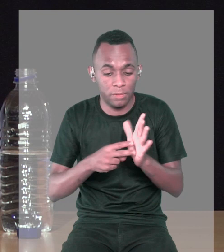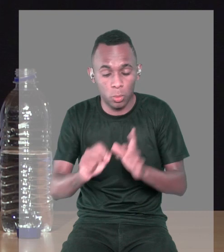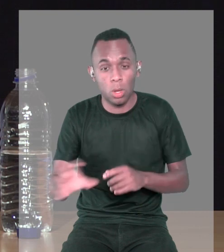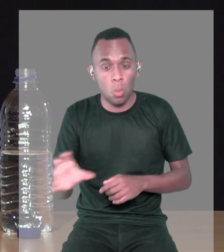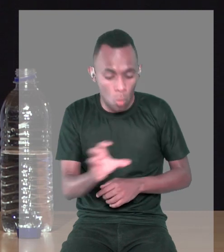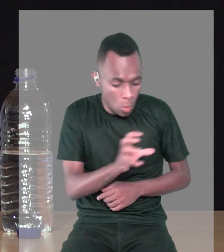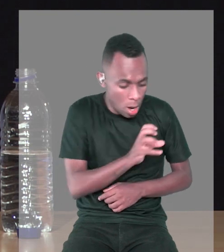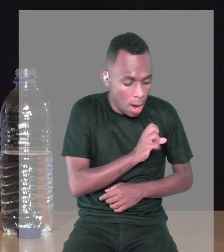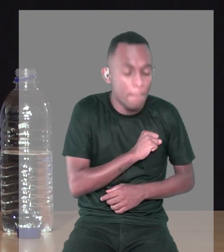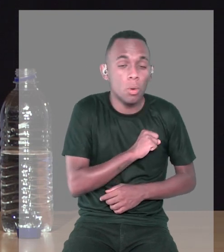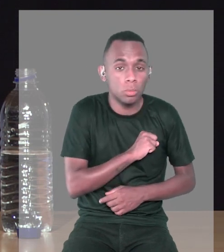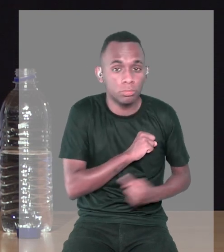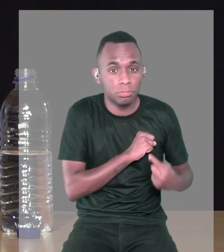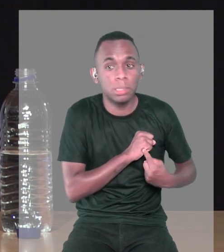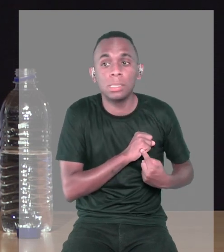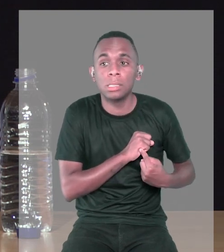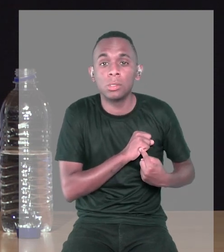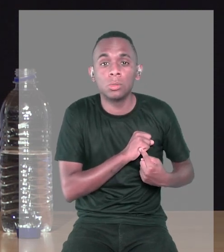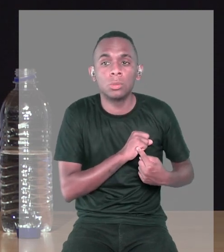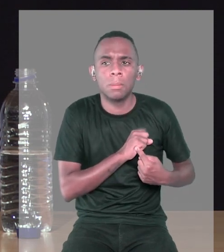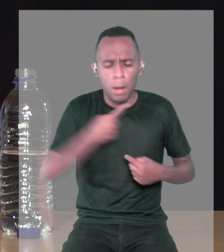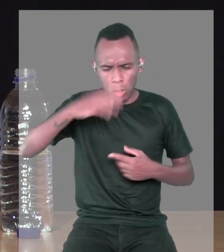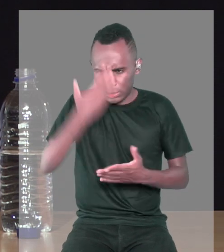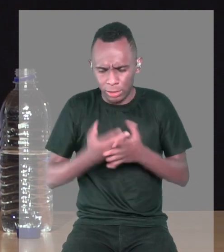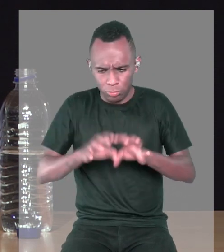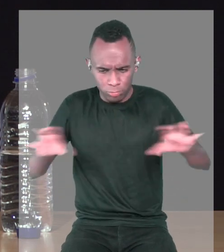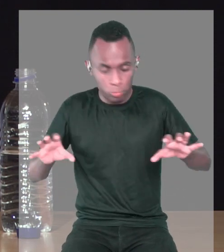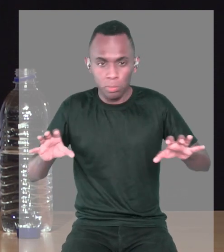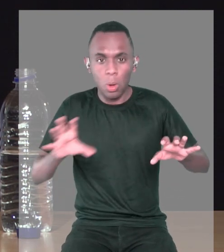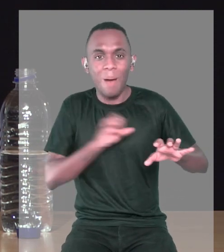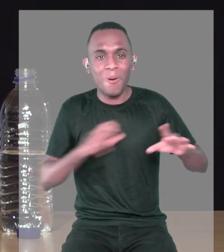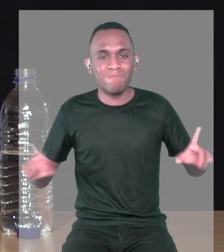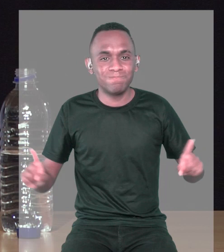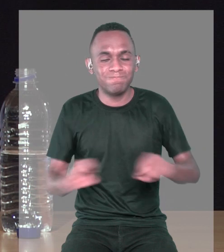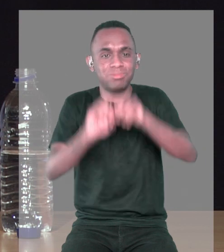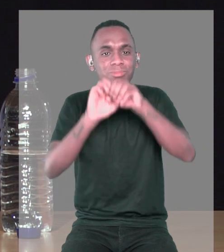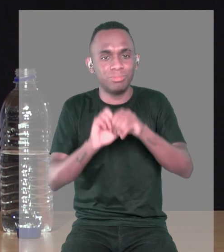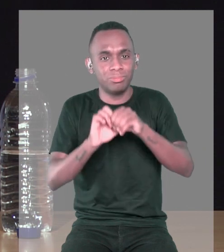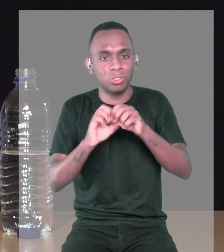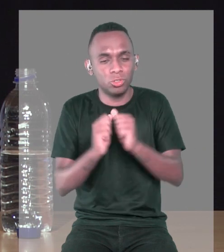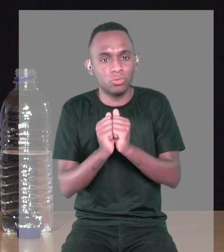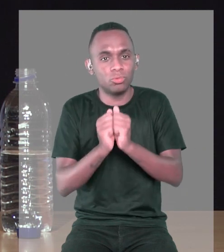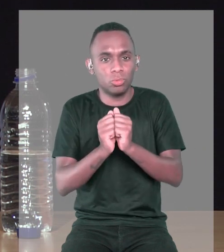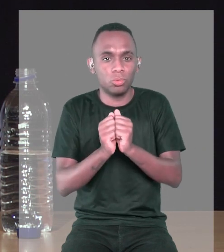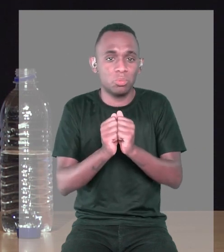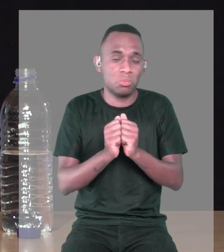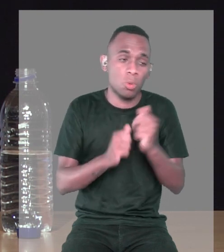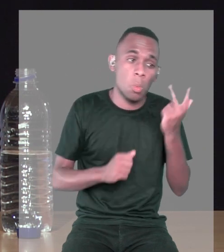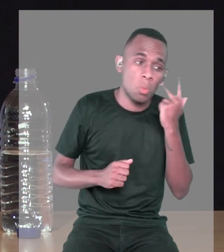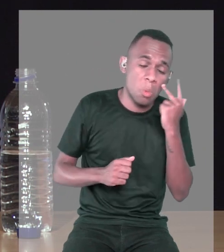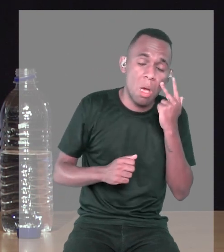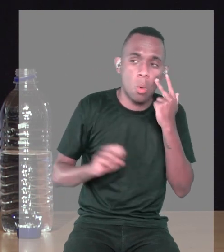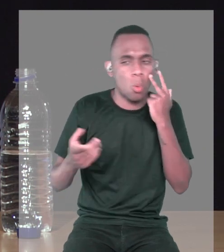Isso significa que o amor junta o que para nós são opostos: o arbitrário e o inevitável,